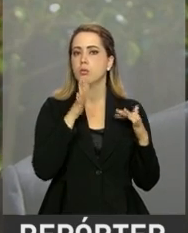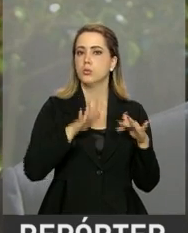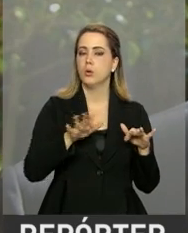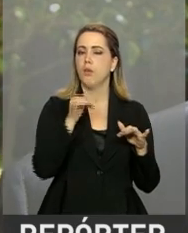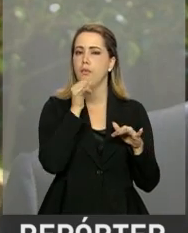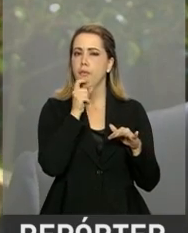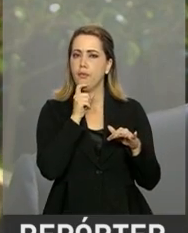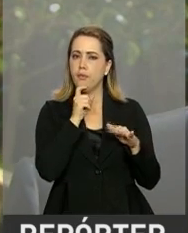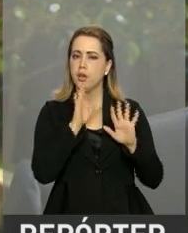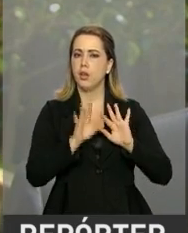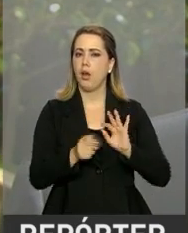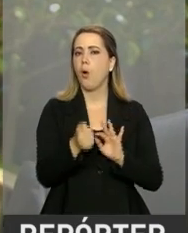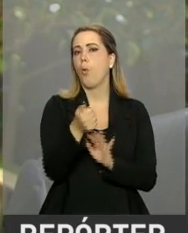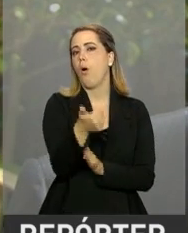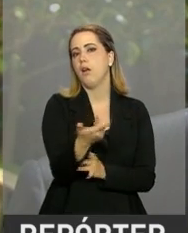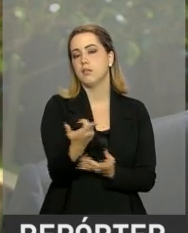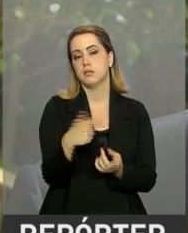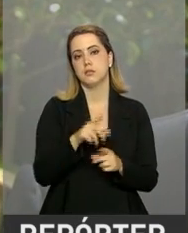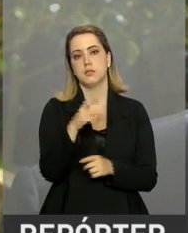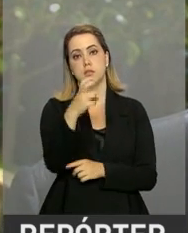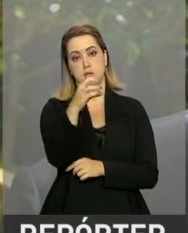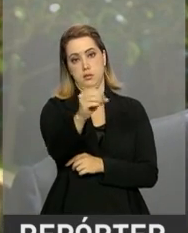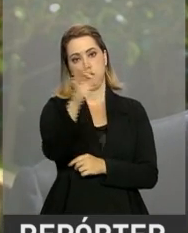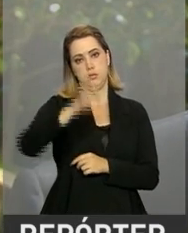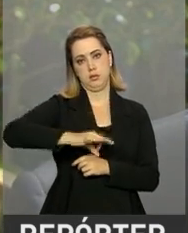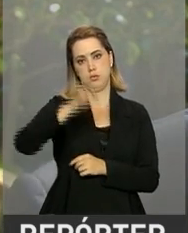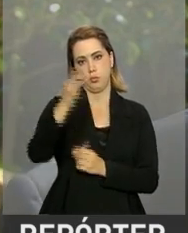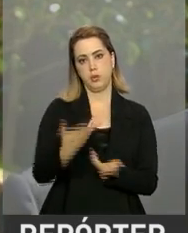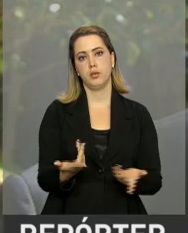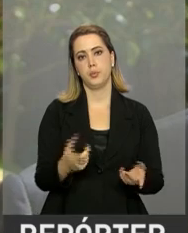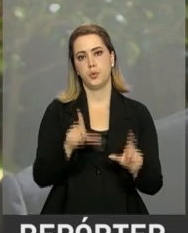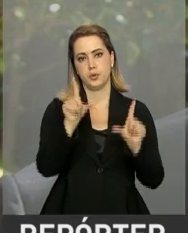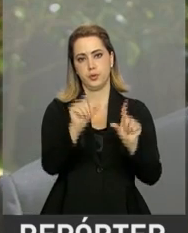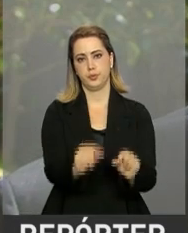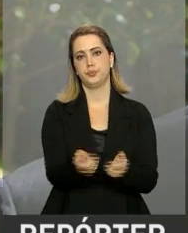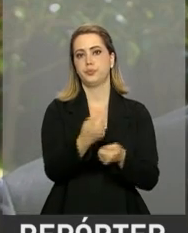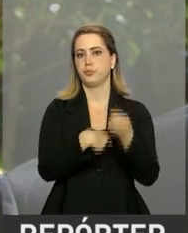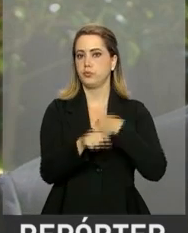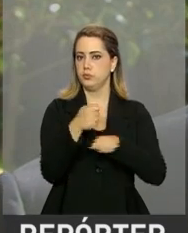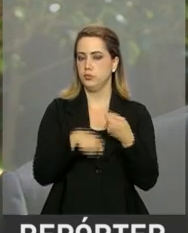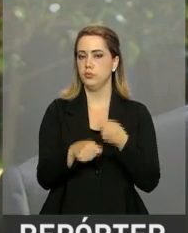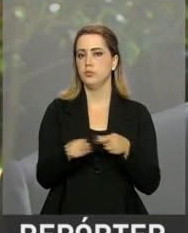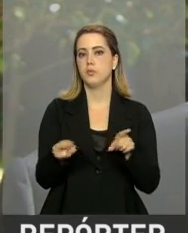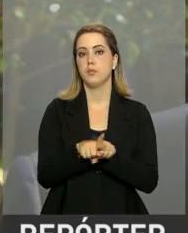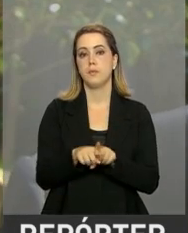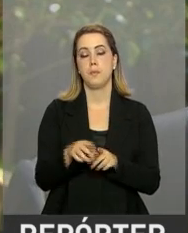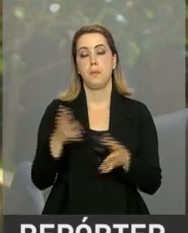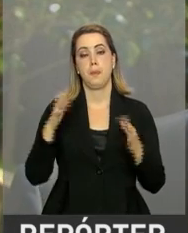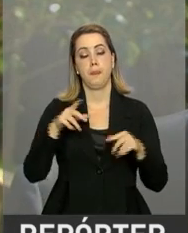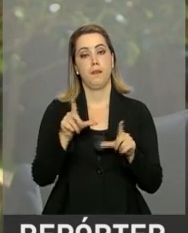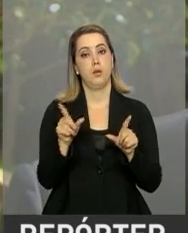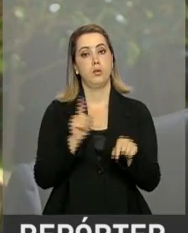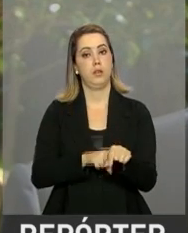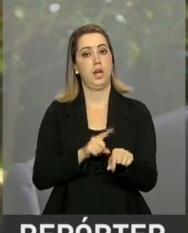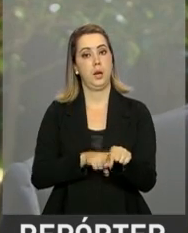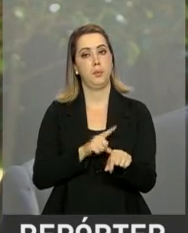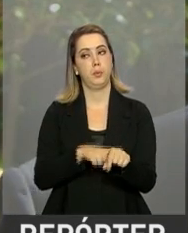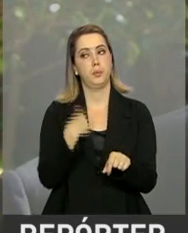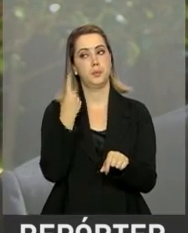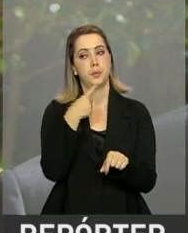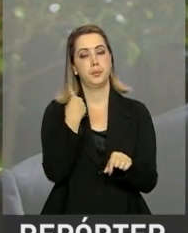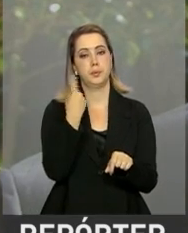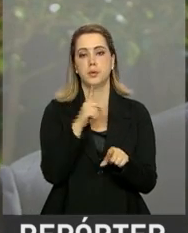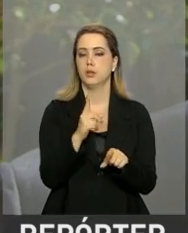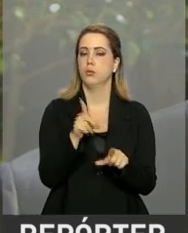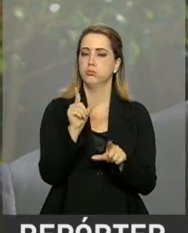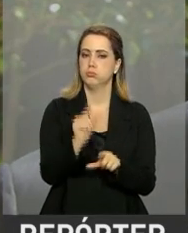50% o gasto com chuveiro cai a metade do que você gastaria e também tomar banhos mais mais curtos assim como tempo Chuveiro tem para outros